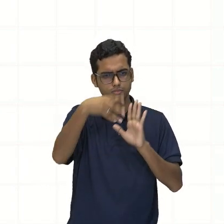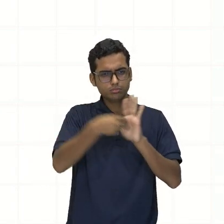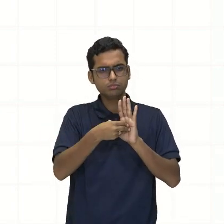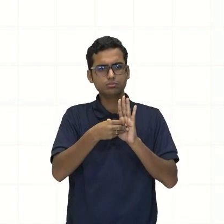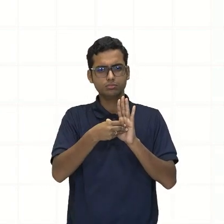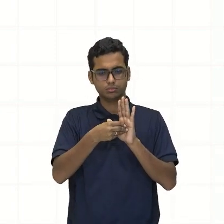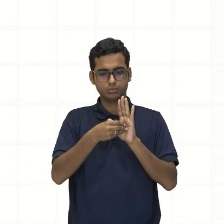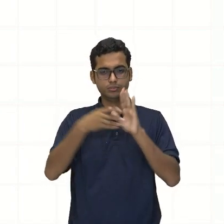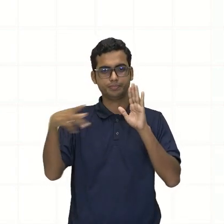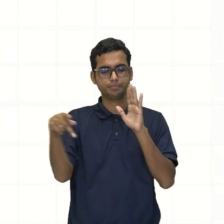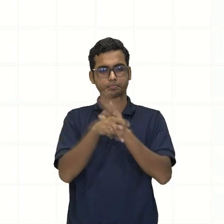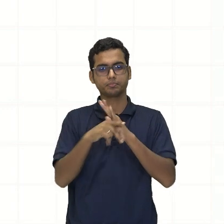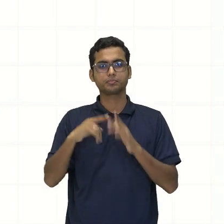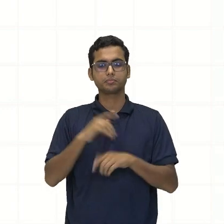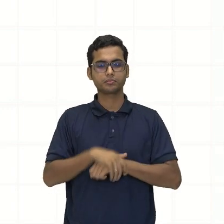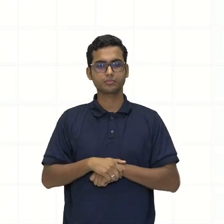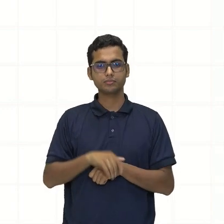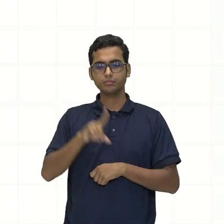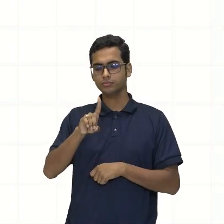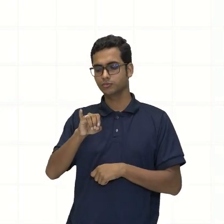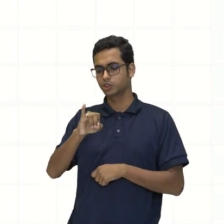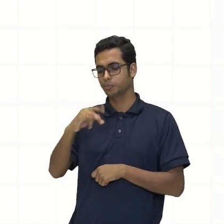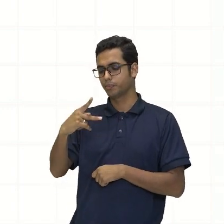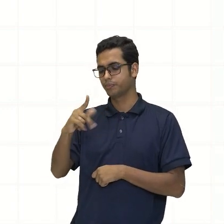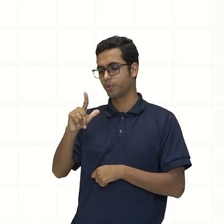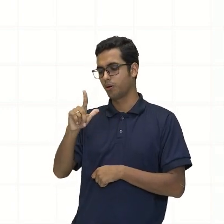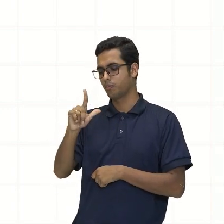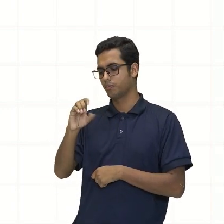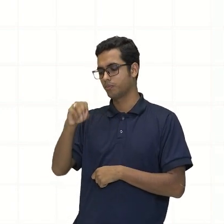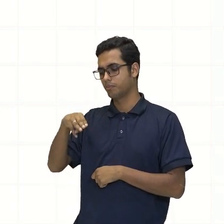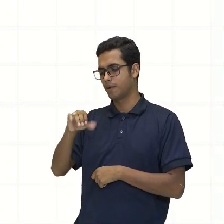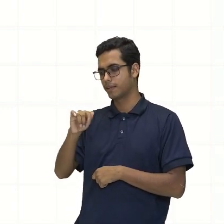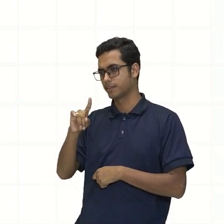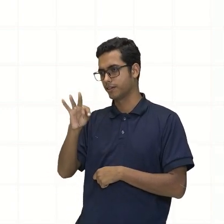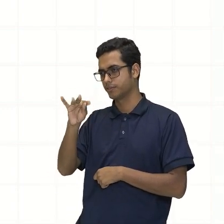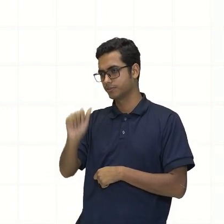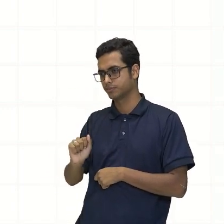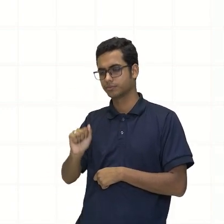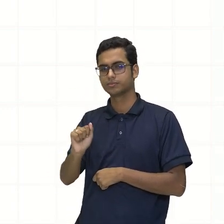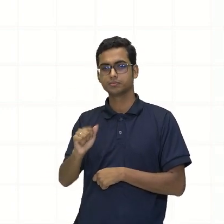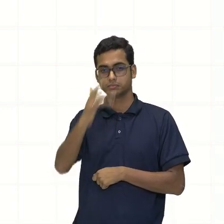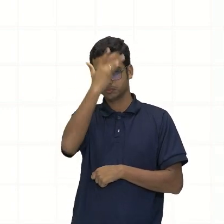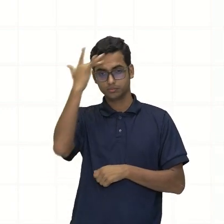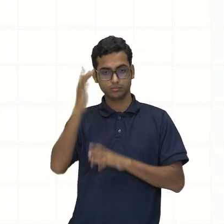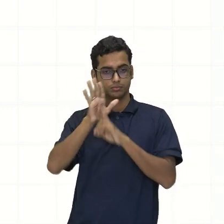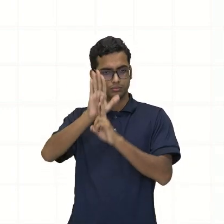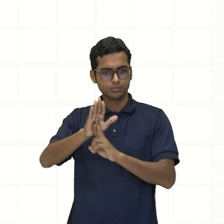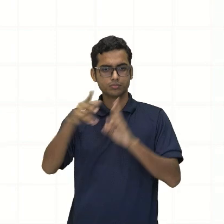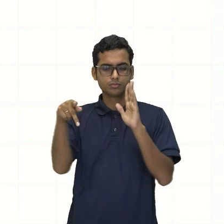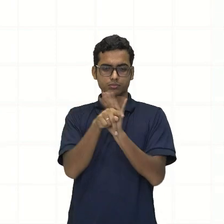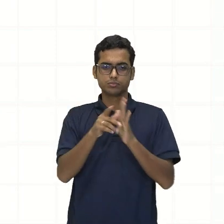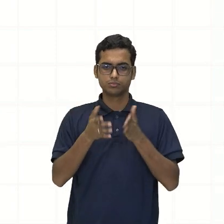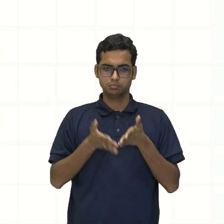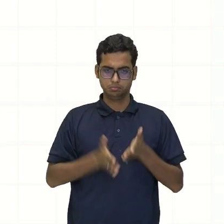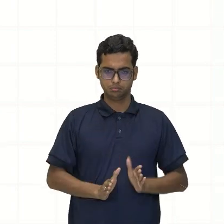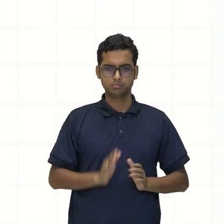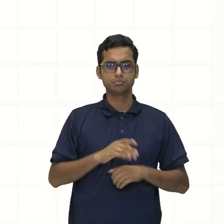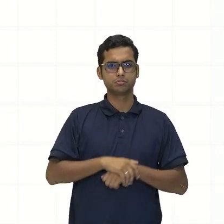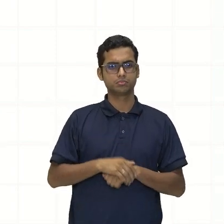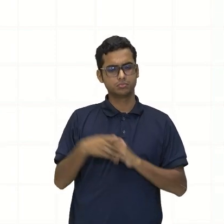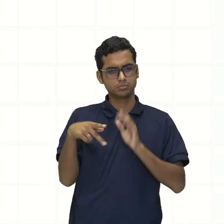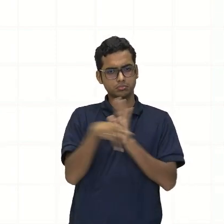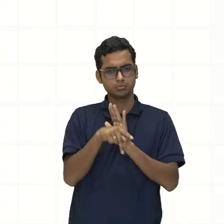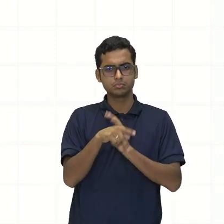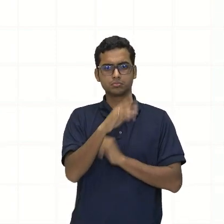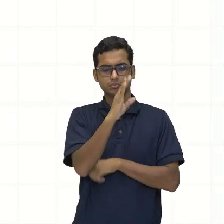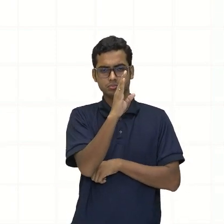foi um diplomata português que nasceu no Brasil, Alexandre de Gusmão, e ele queria resolver essas disputas